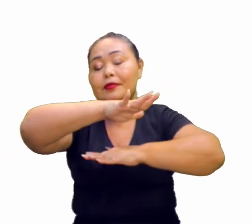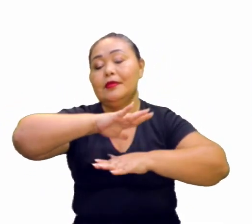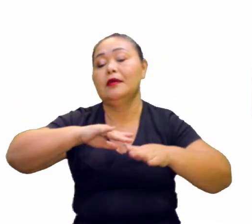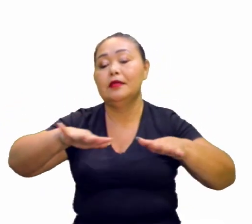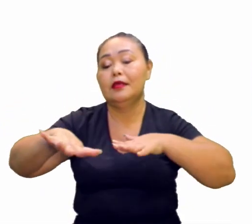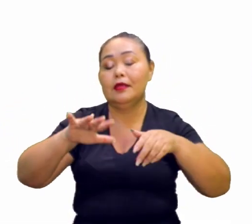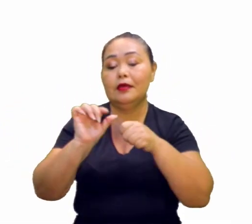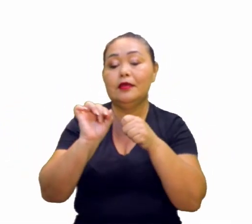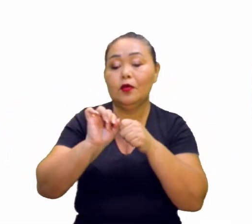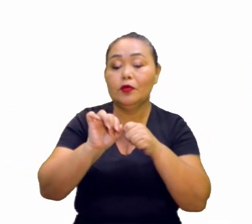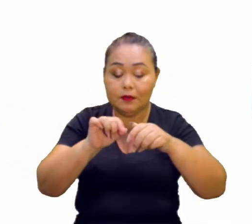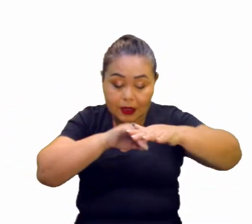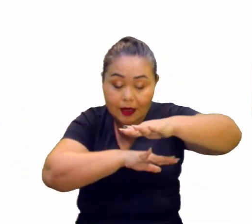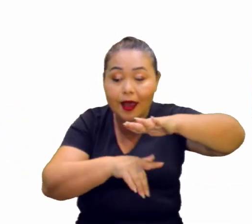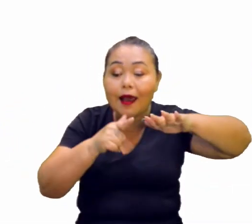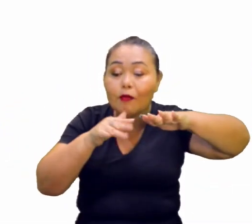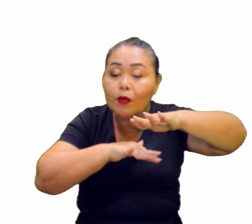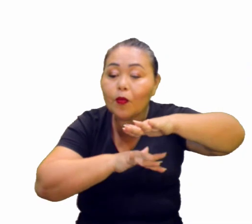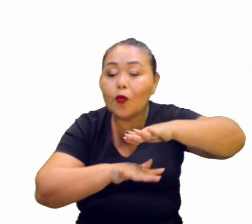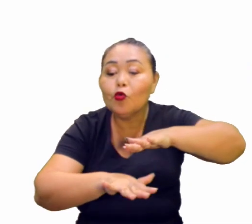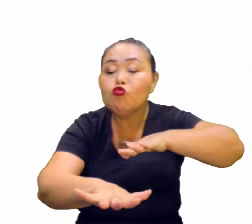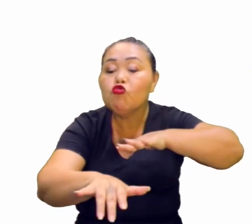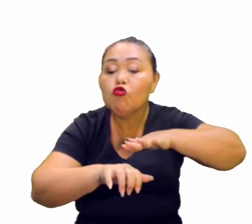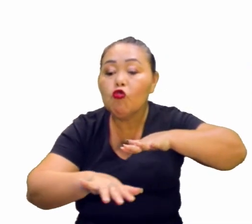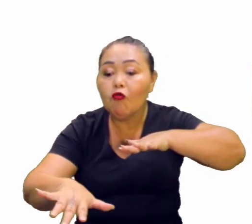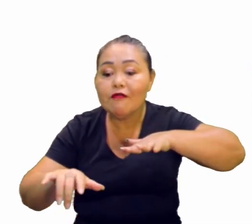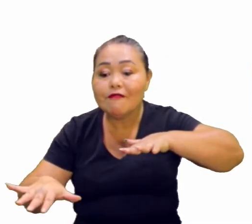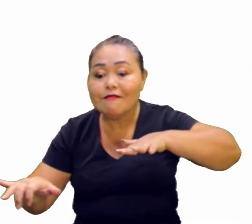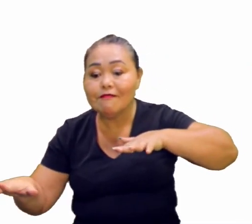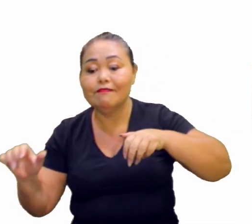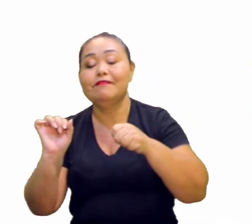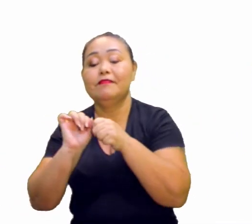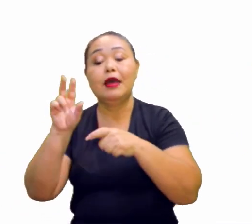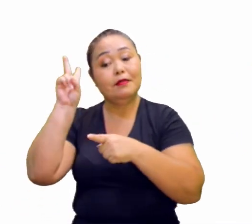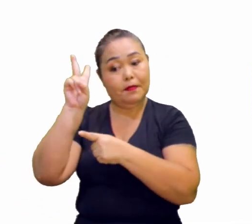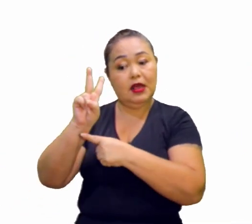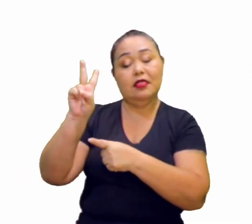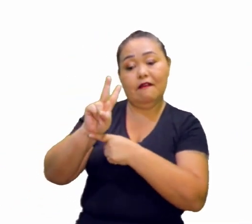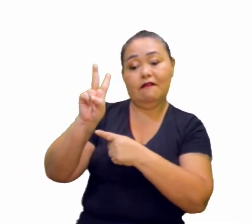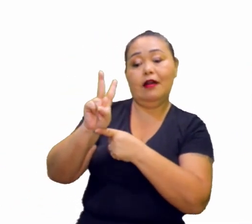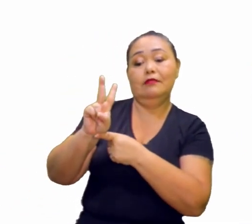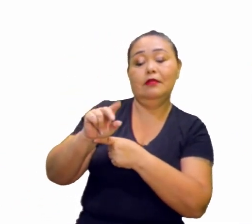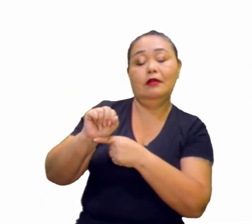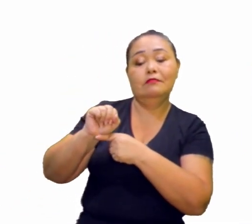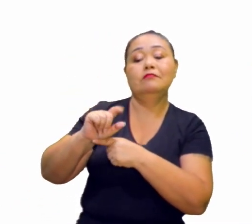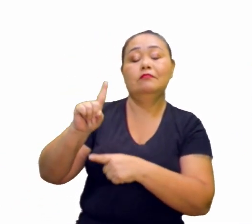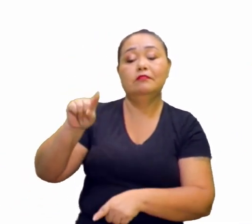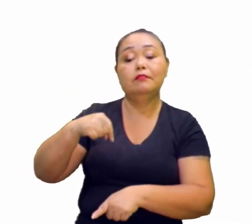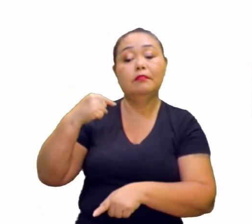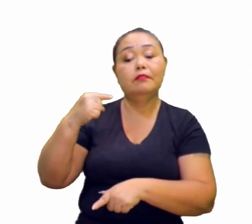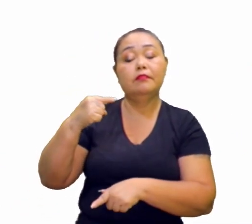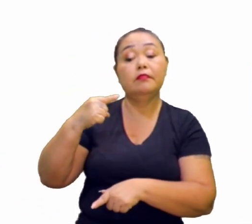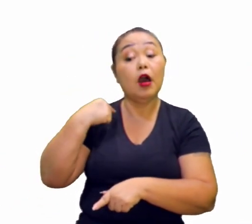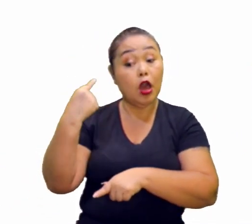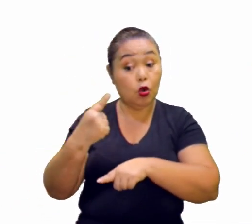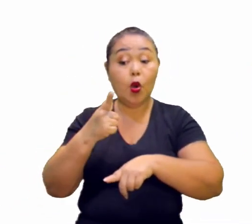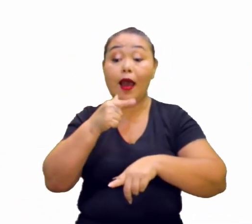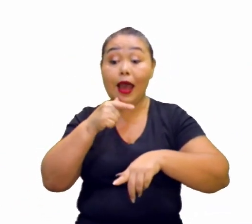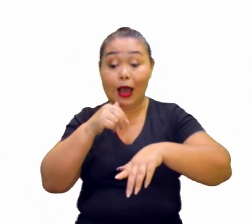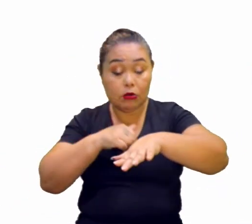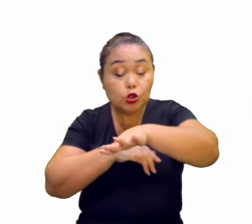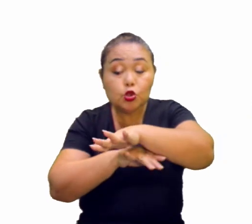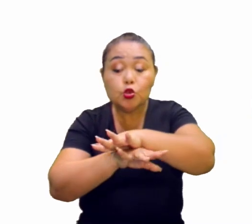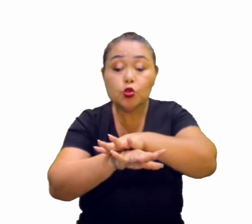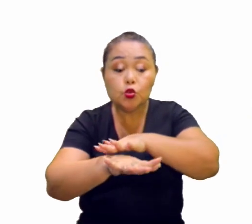nossos recursos hídricos, né, galera? Preservar aí esses ambientes para que o nosso sistema hídrico